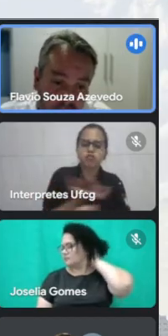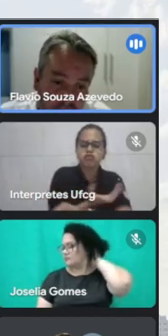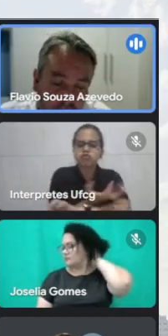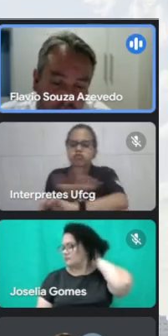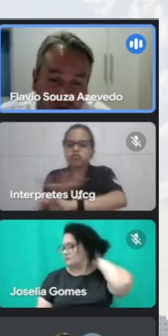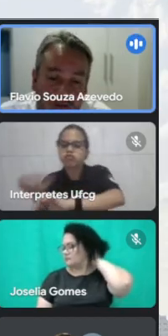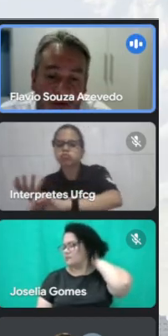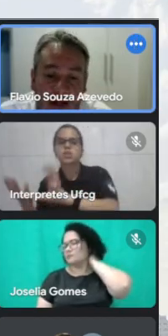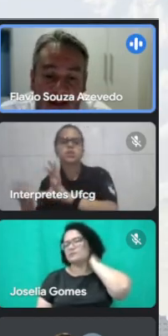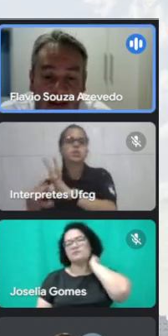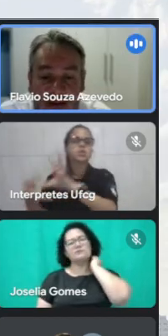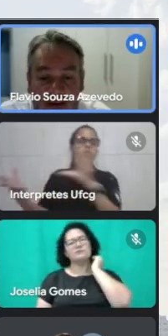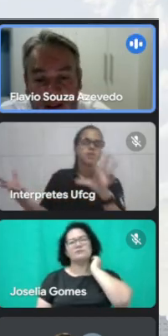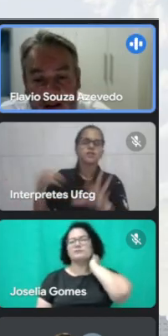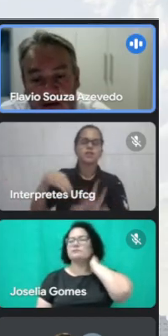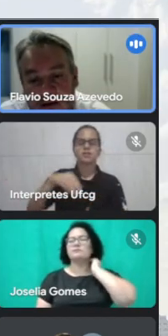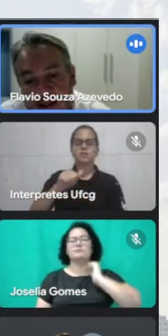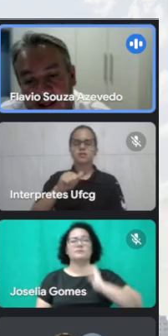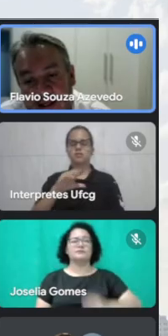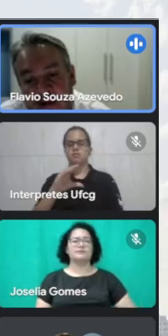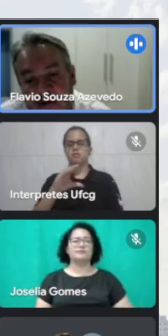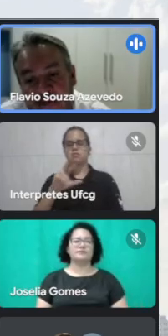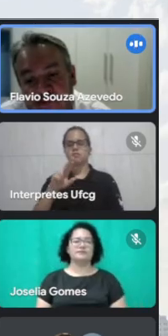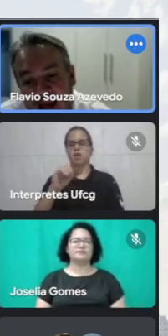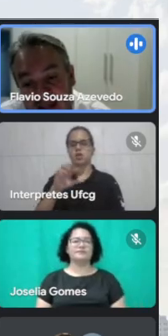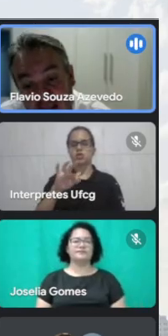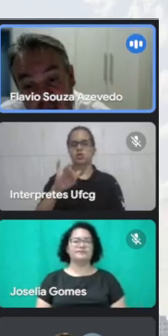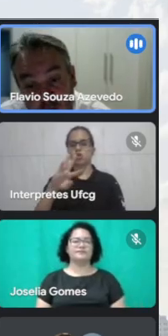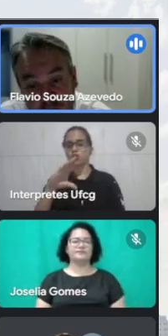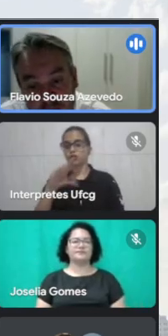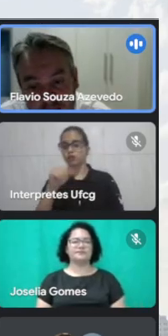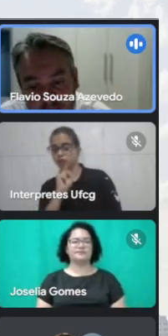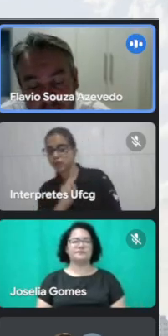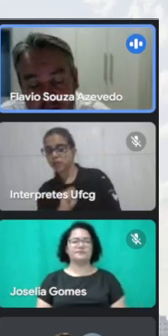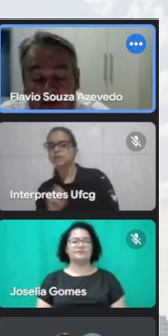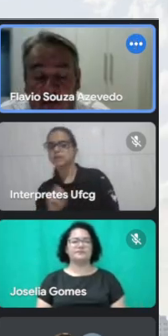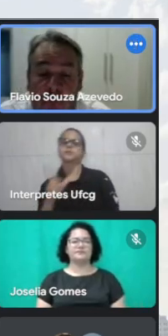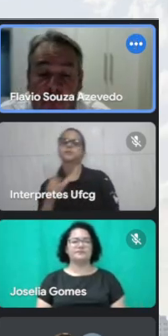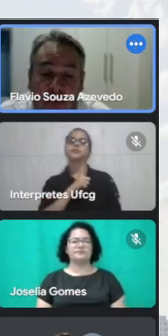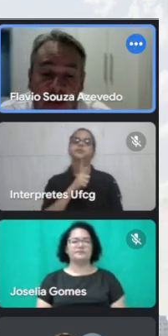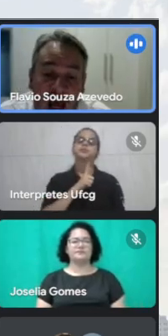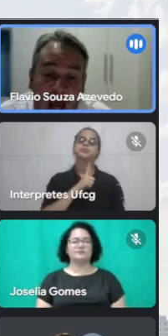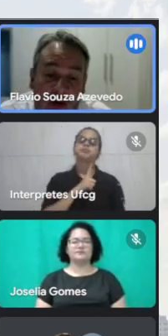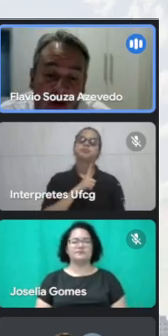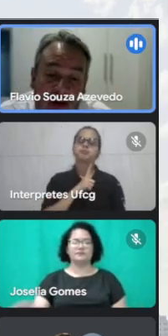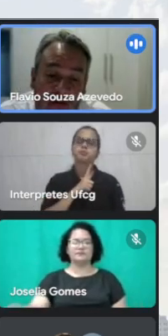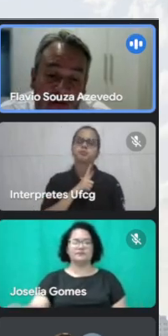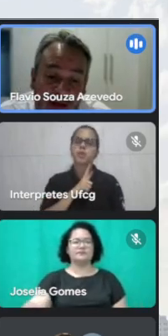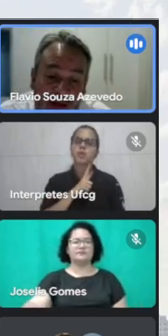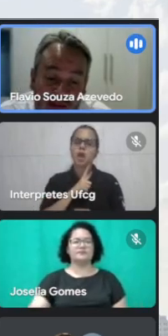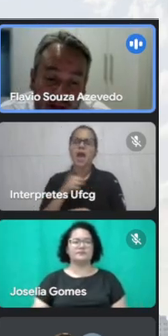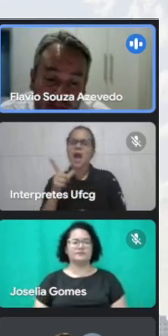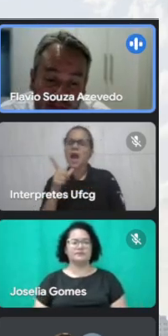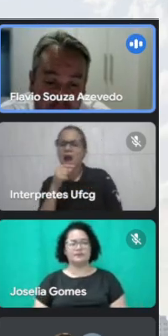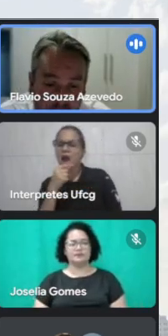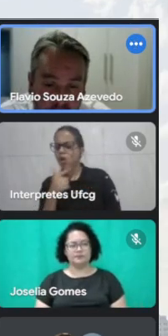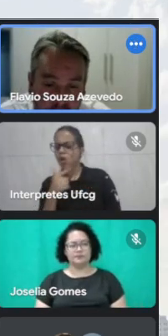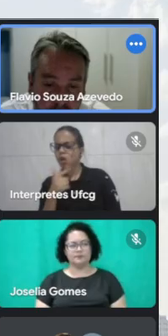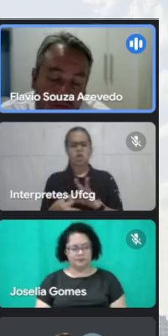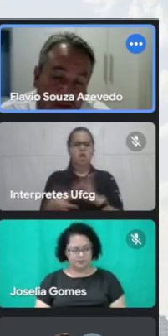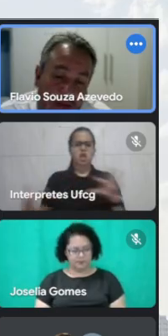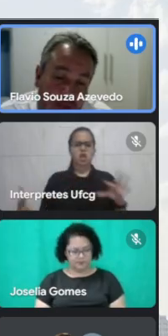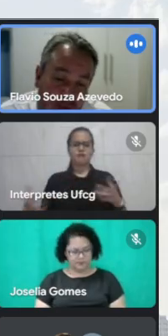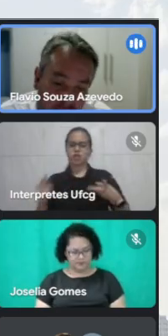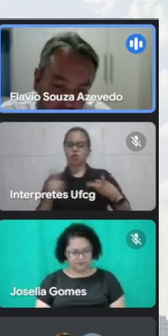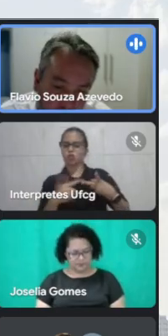fluxo subterrâneo, a gente tem cascalho ou brita, e a água ela não fica livre, ela